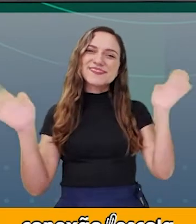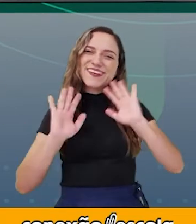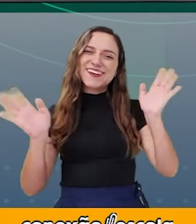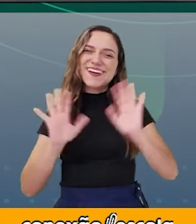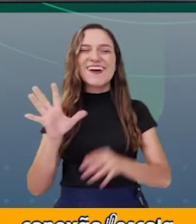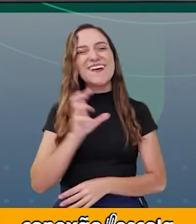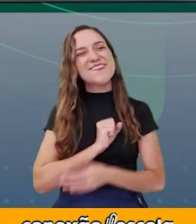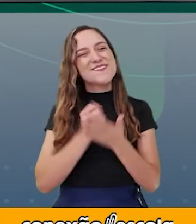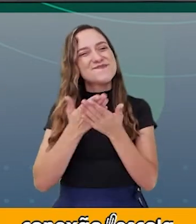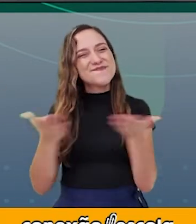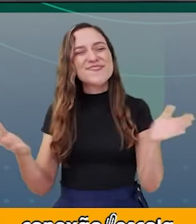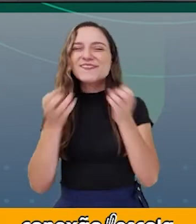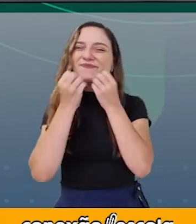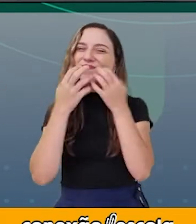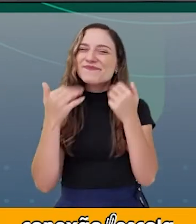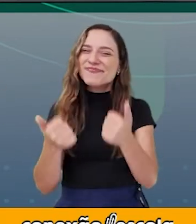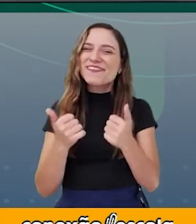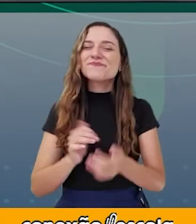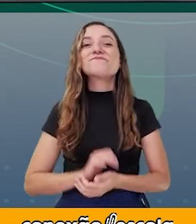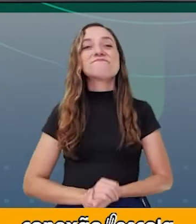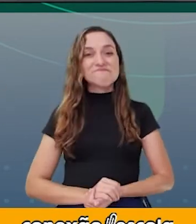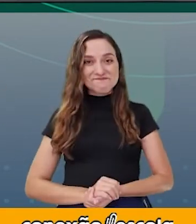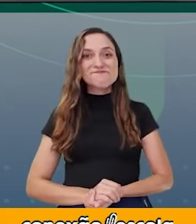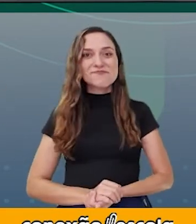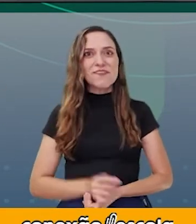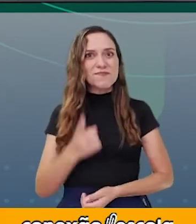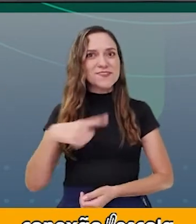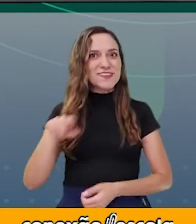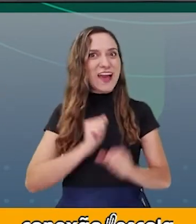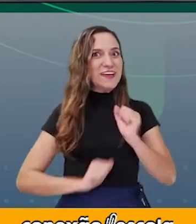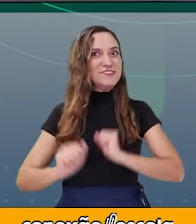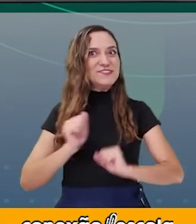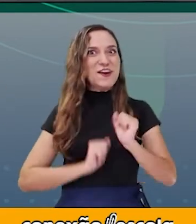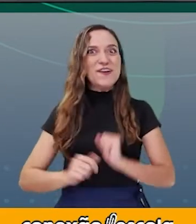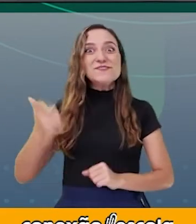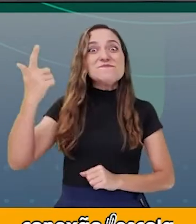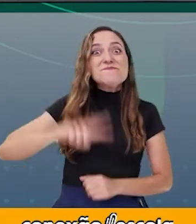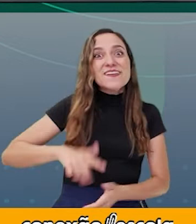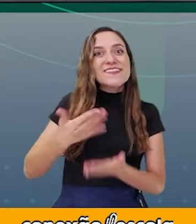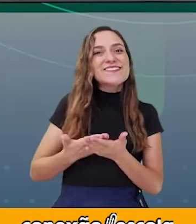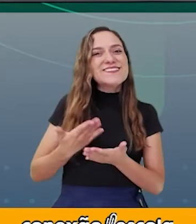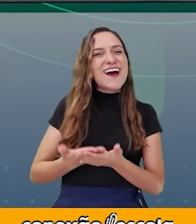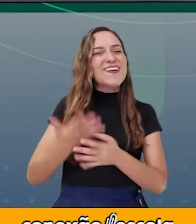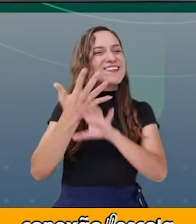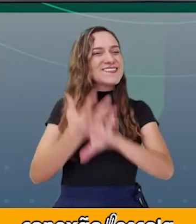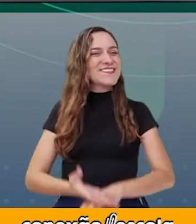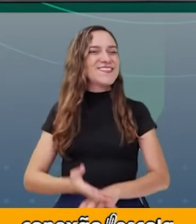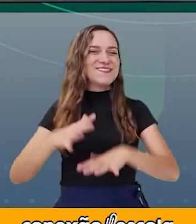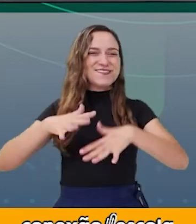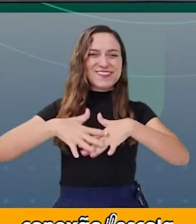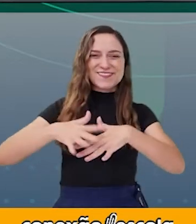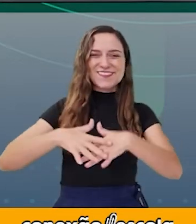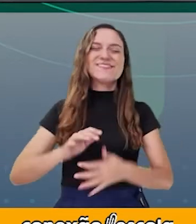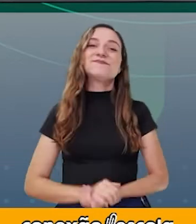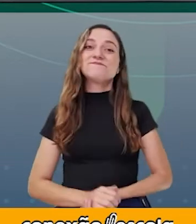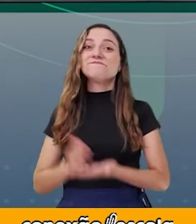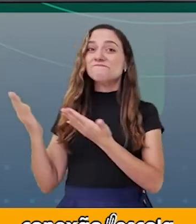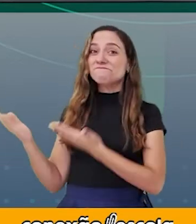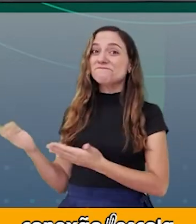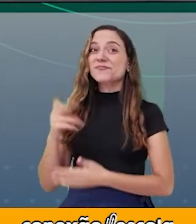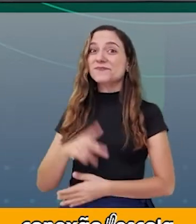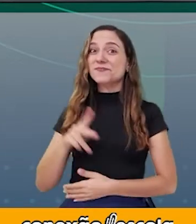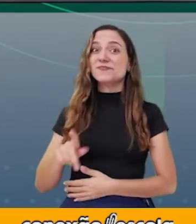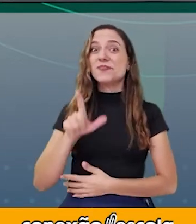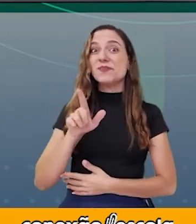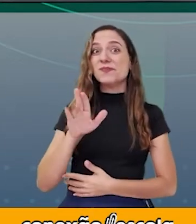Oi, meus amores, tudo bem? E aí, ansiosos para mais uma aula de matemática? Eu sou a professora